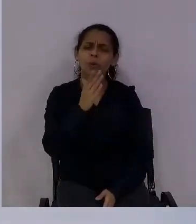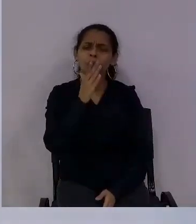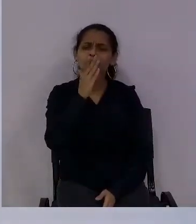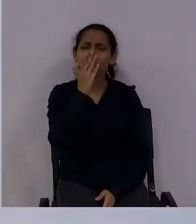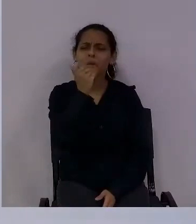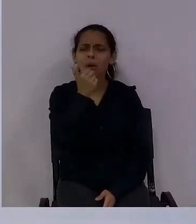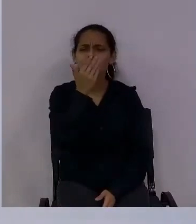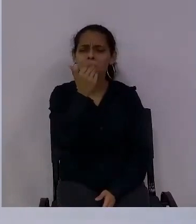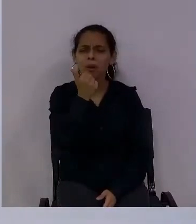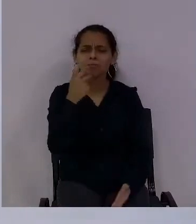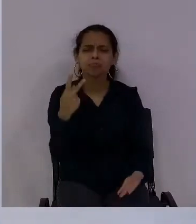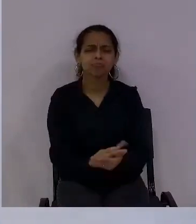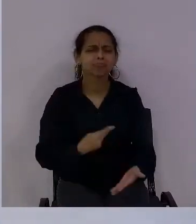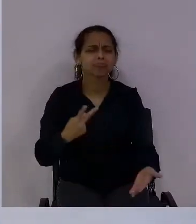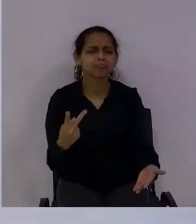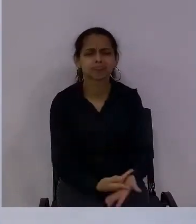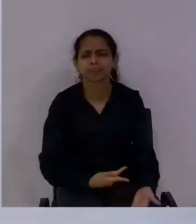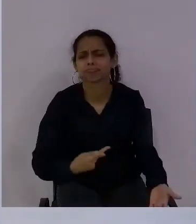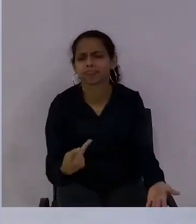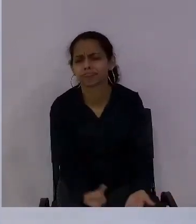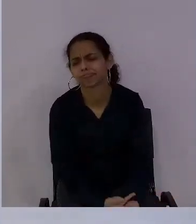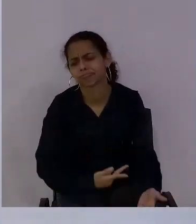Percebe que nós somos piores do que Adão?